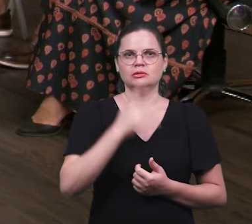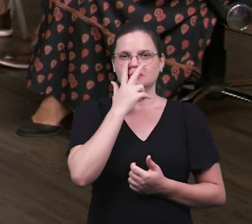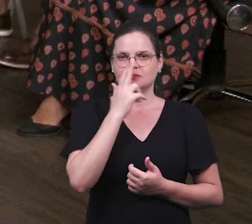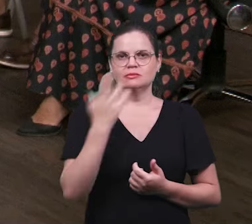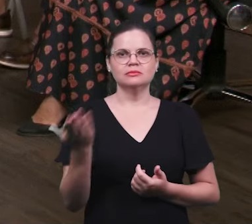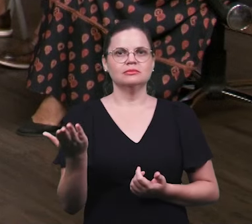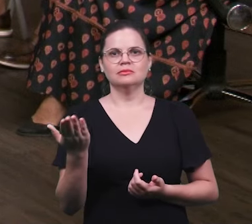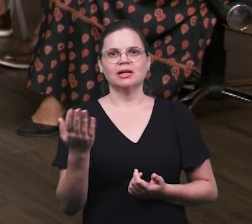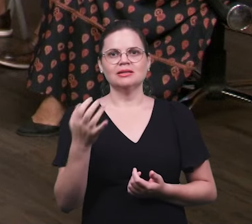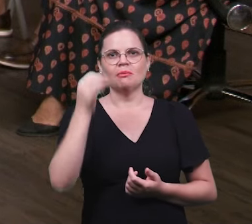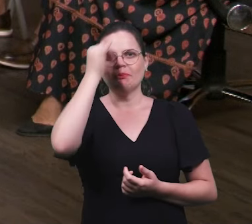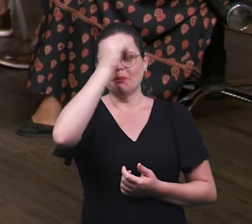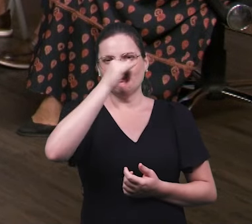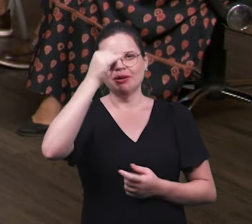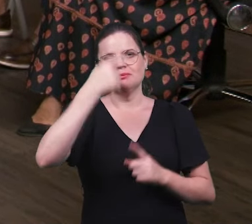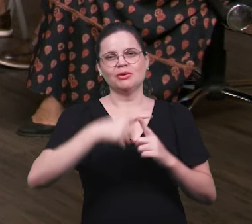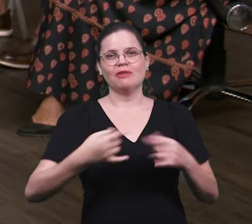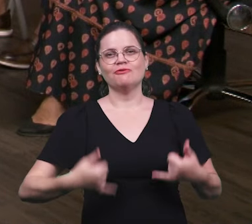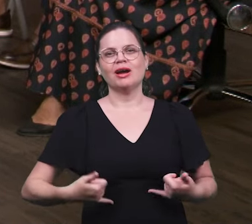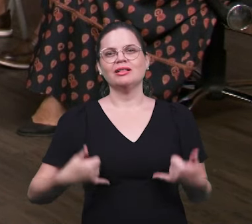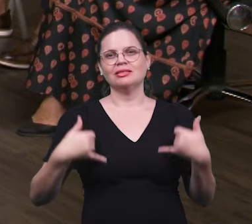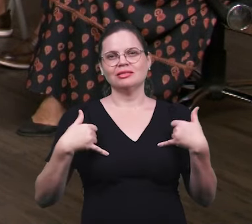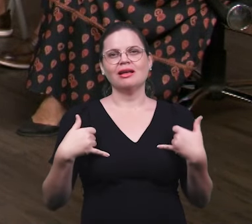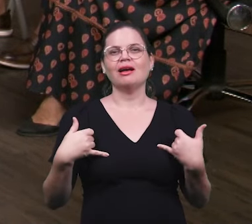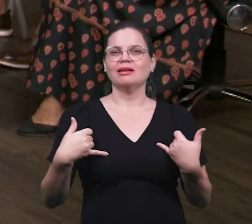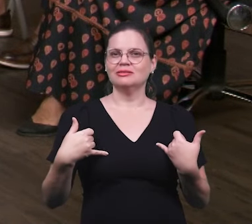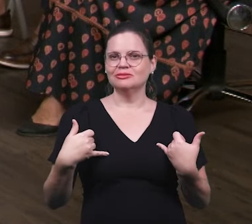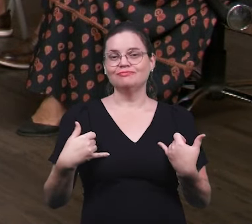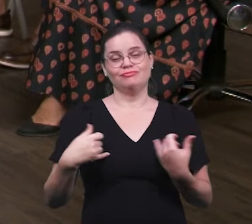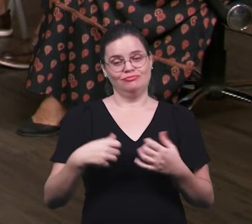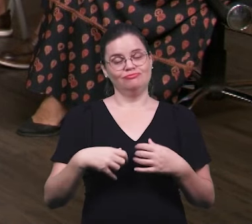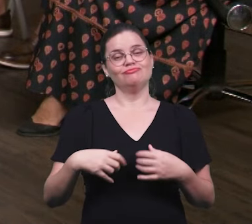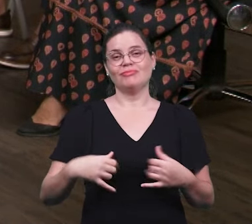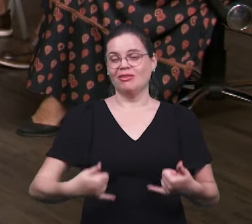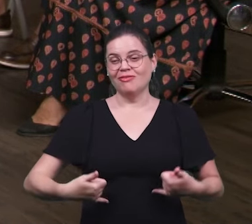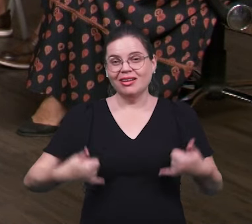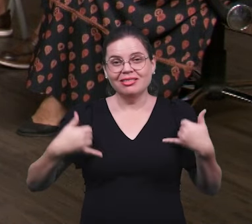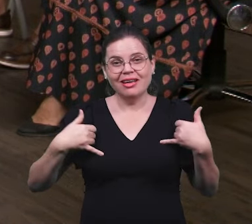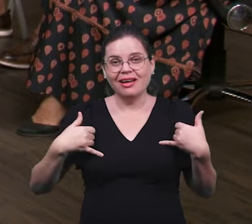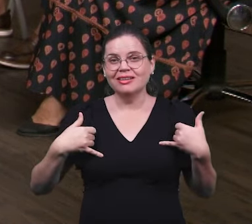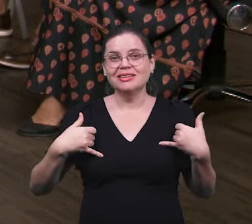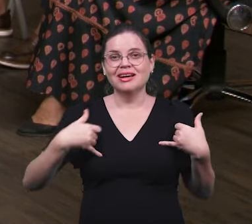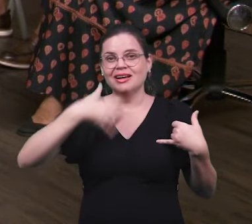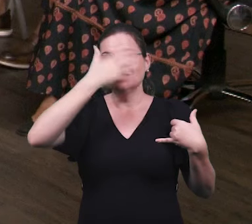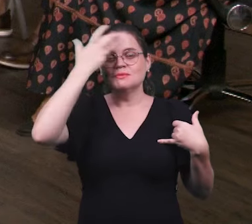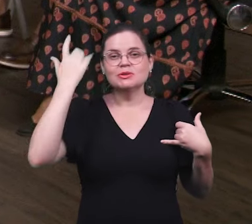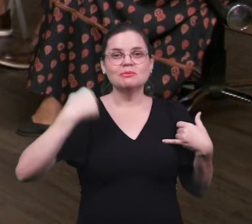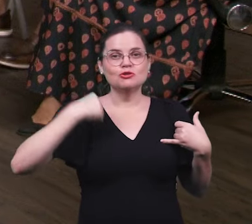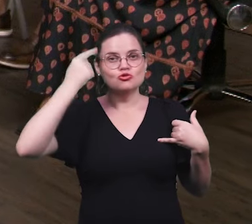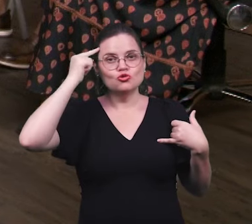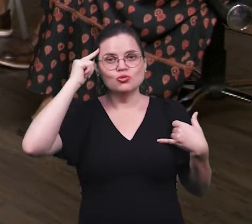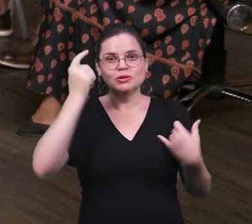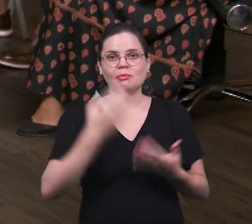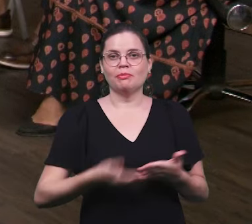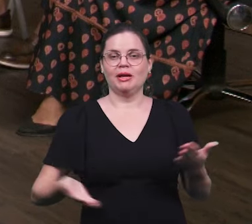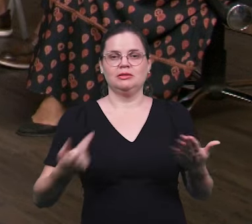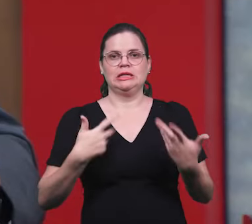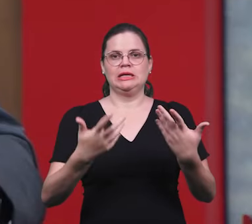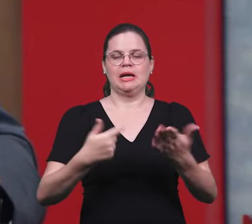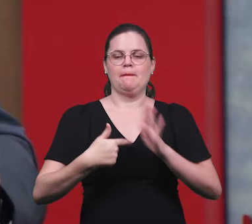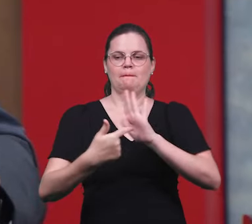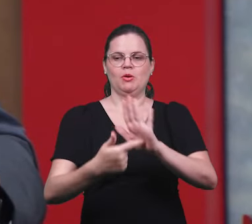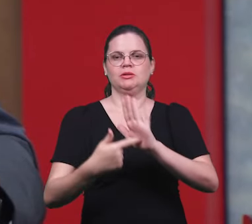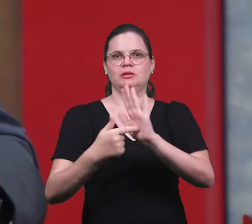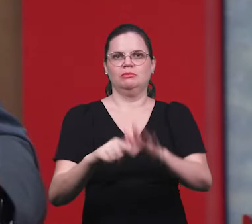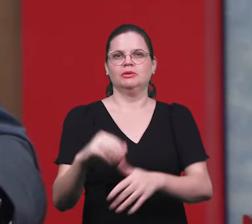uma ingenuidade, mas a vaidade leva as pessoas a perderem a noção das coisas. As pessoas querem se expor tanto, e às